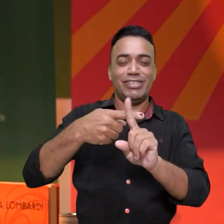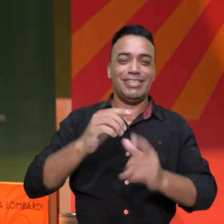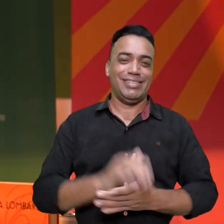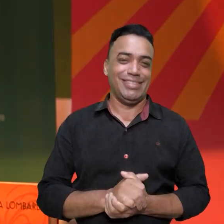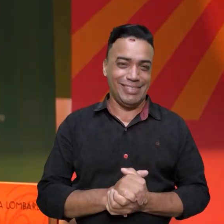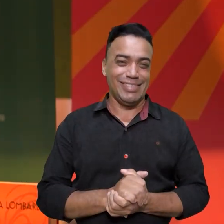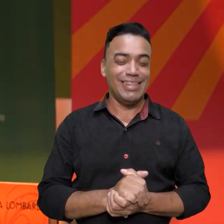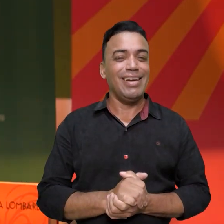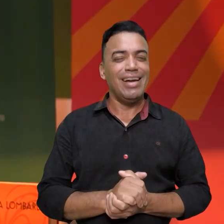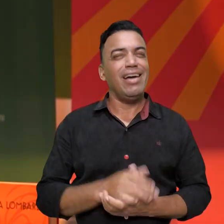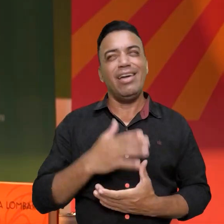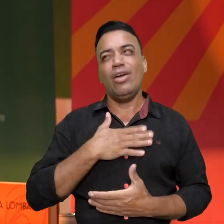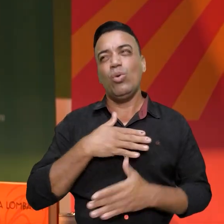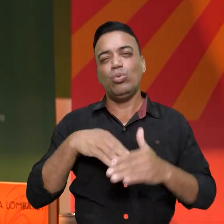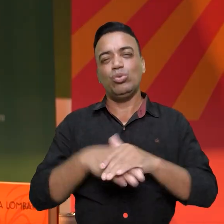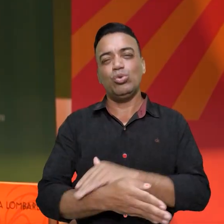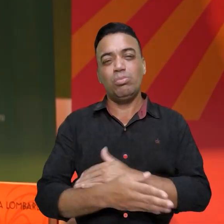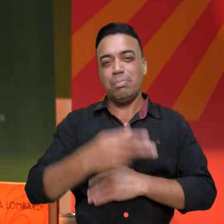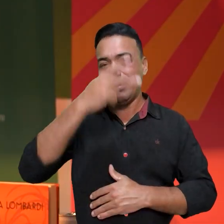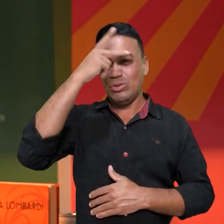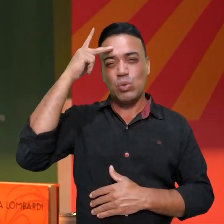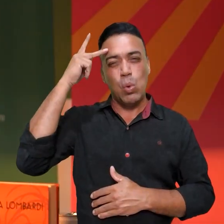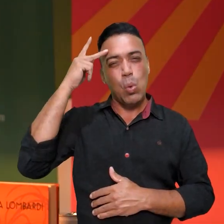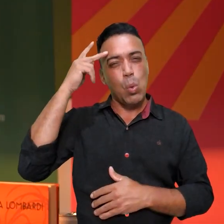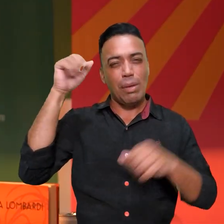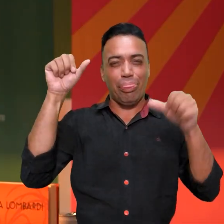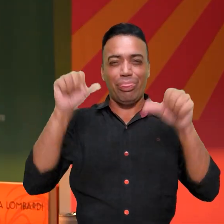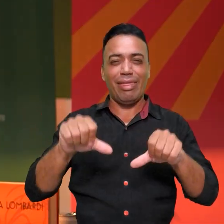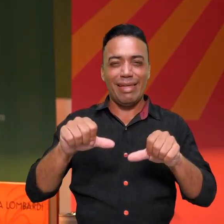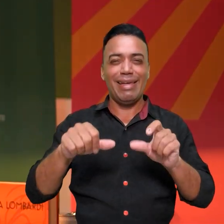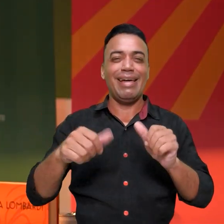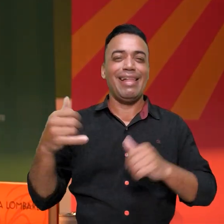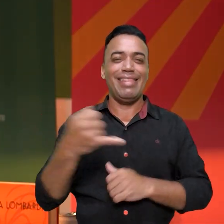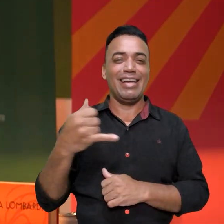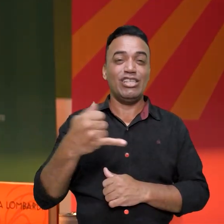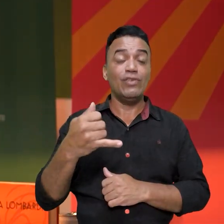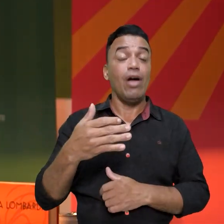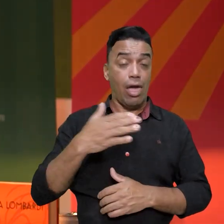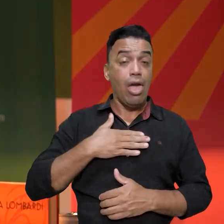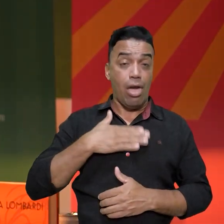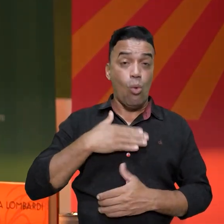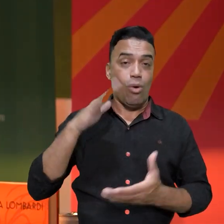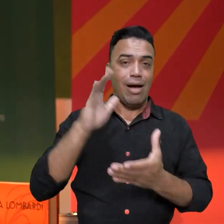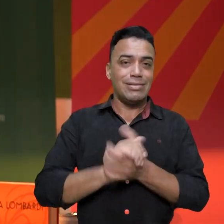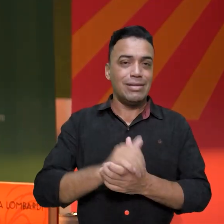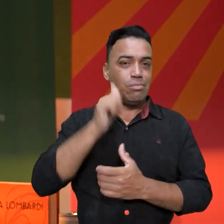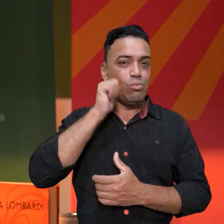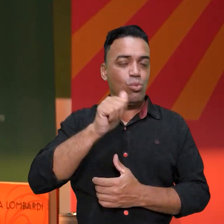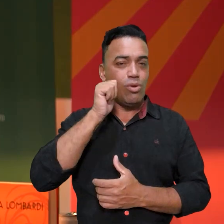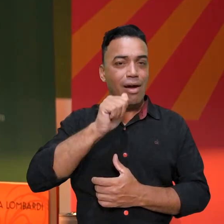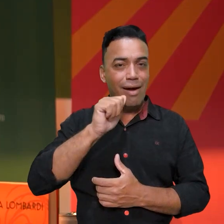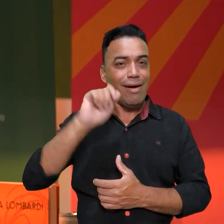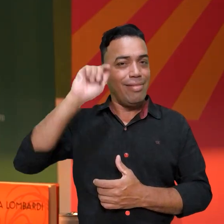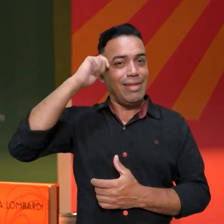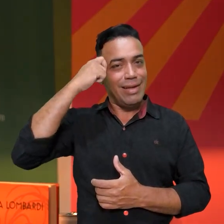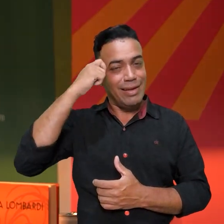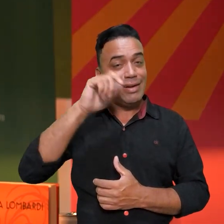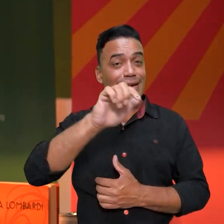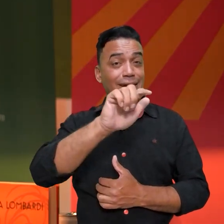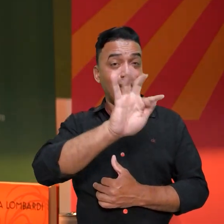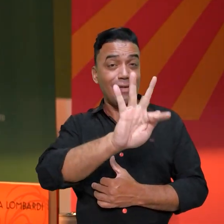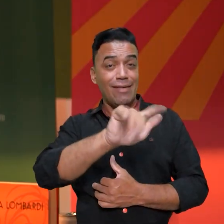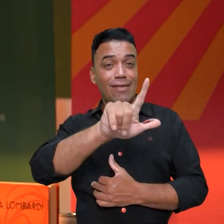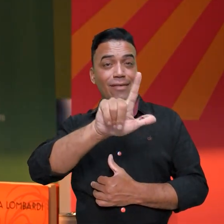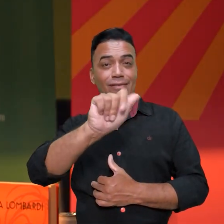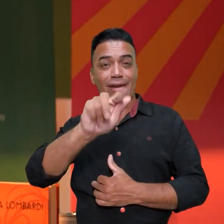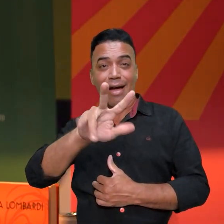Eu costumo me definir como uma pessoa pessimista. E eu sou casado com uma mulher negra, a Flávia Oliveira, jornalista, muitos aqui